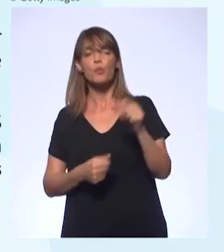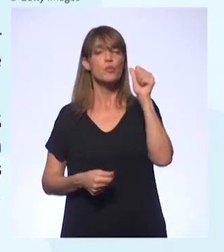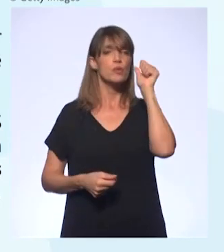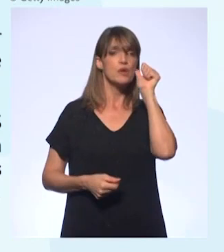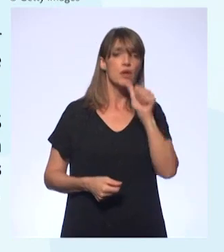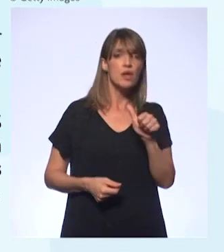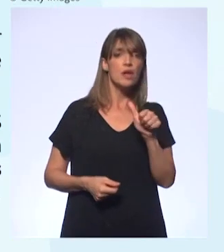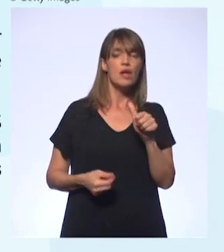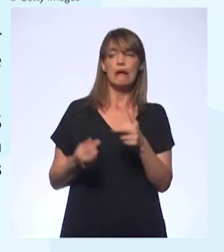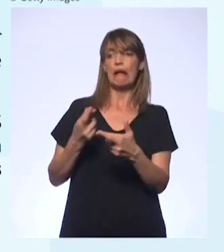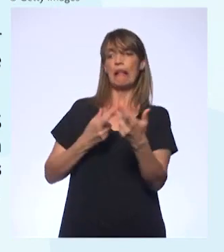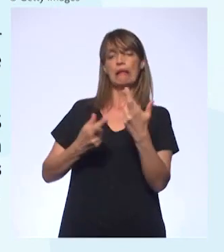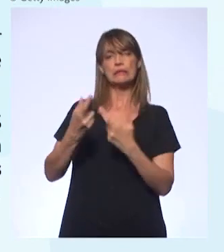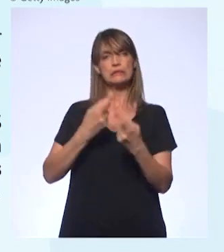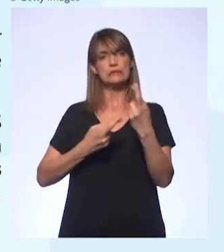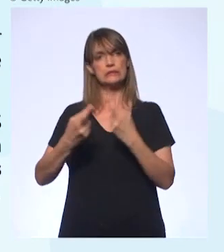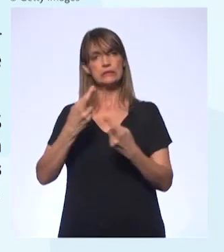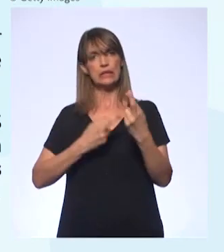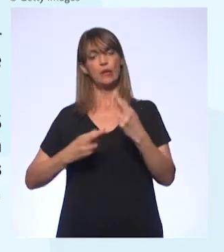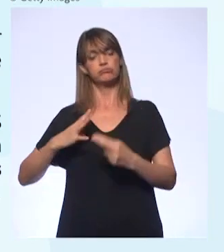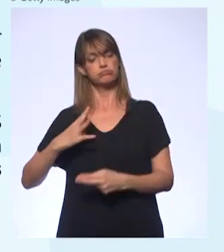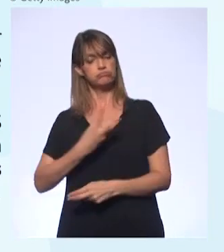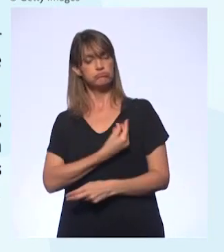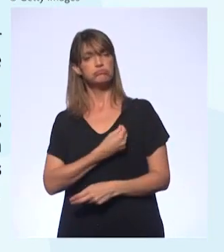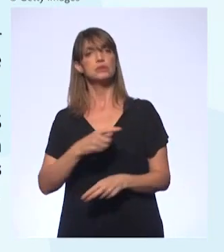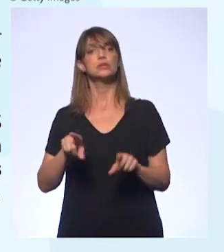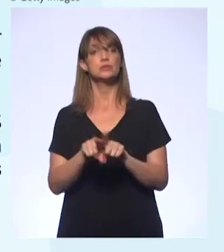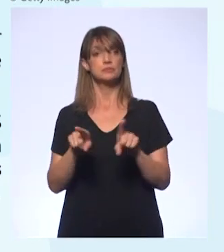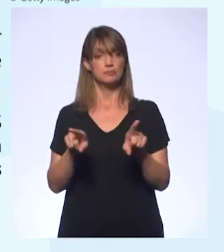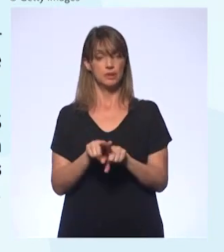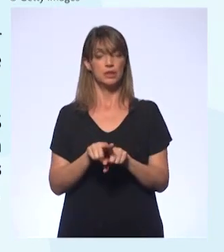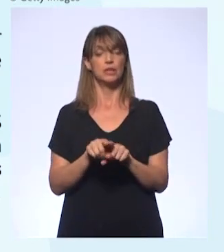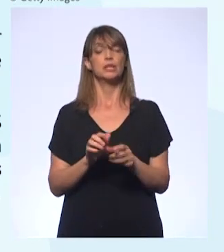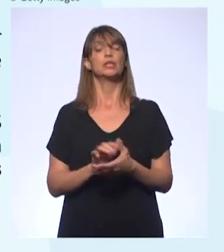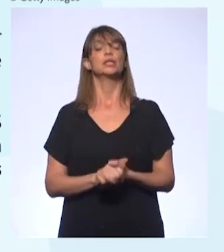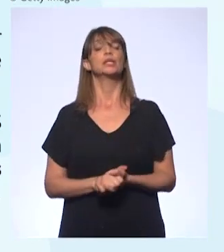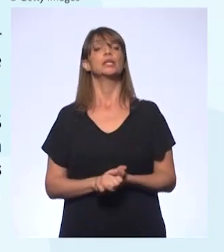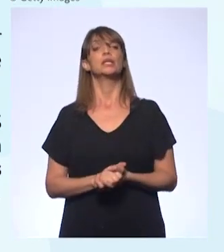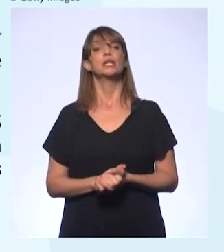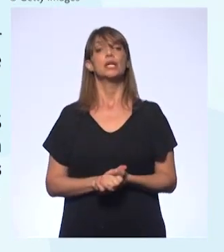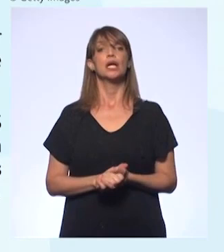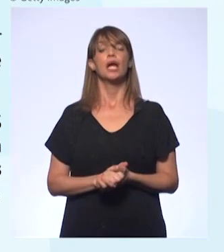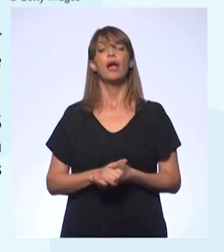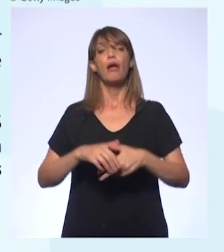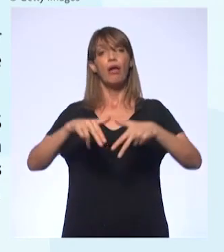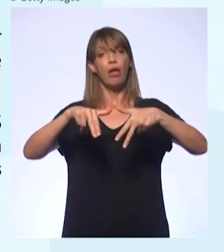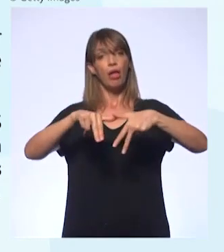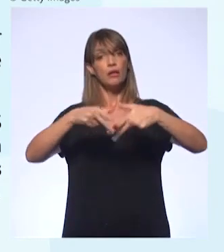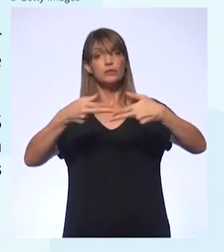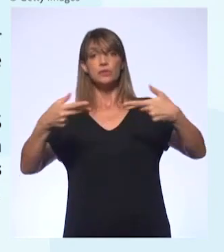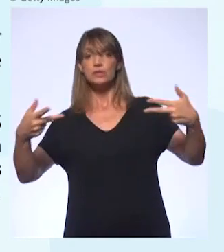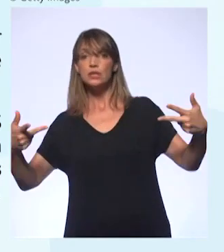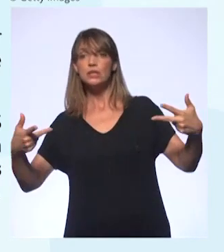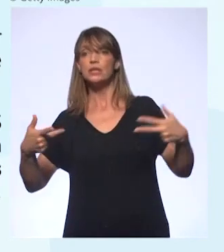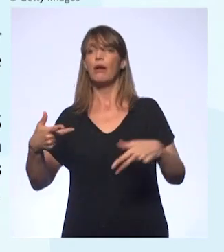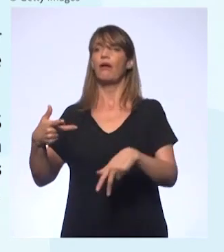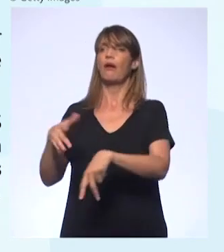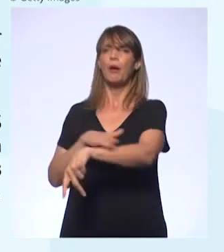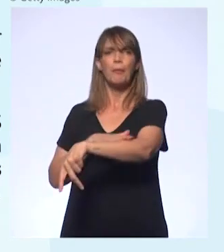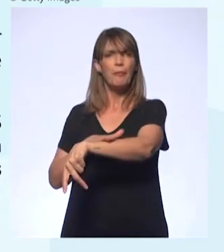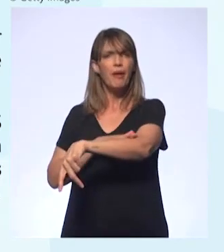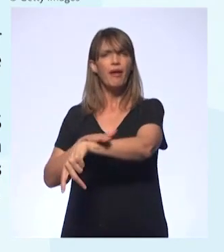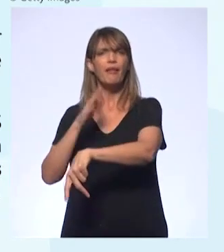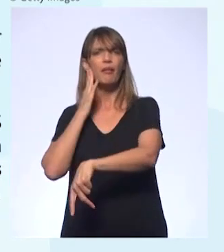mulheres, e pessoas trans também, sobre as questões de etnia, né, se nós somos brancos,